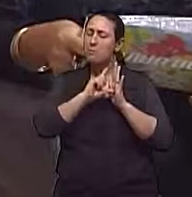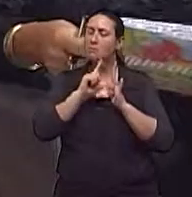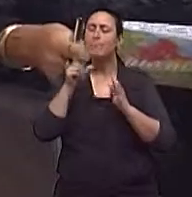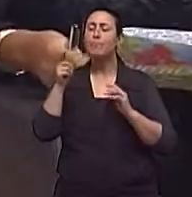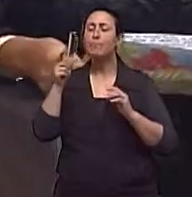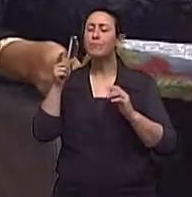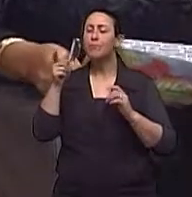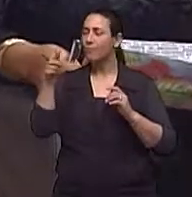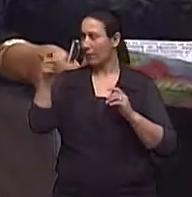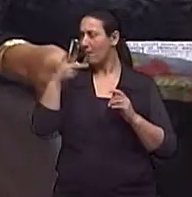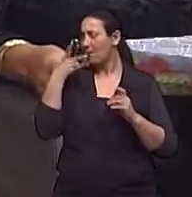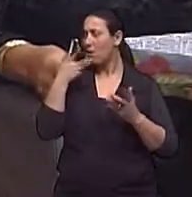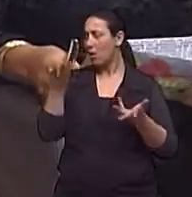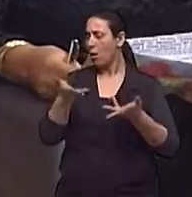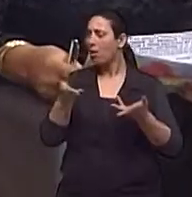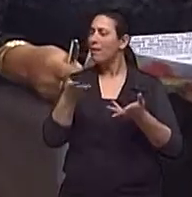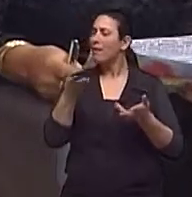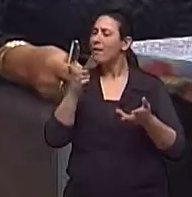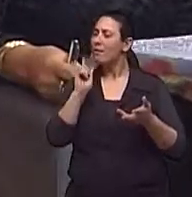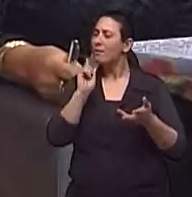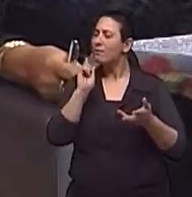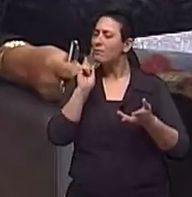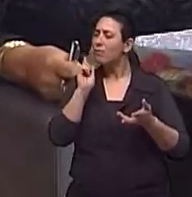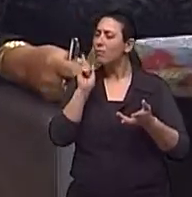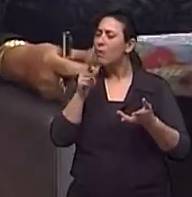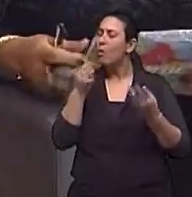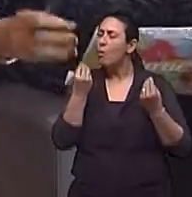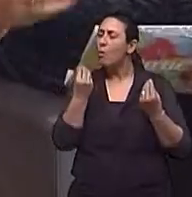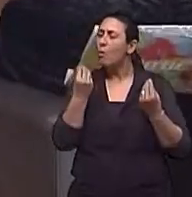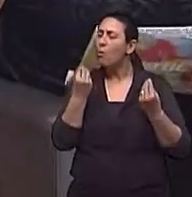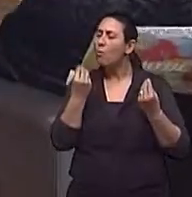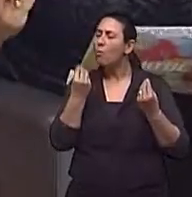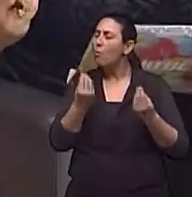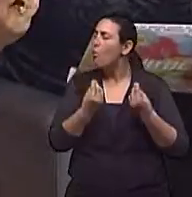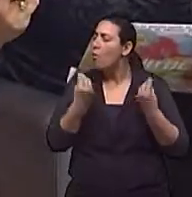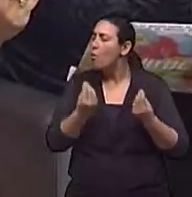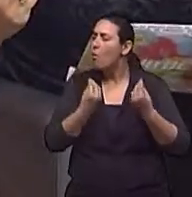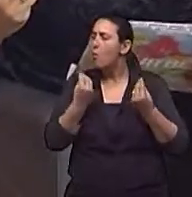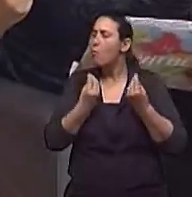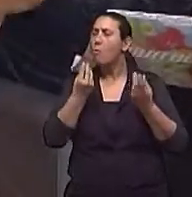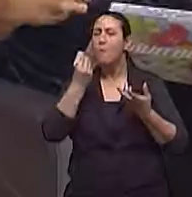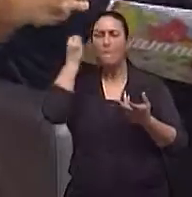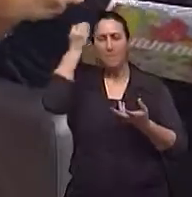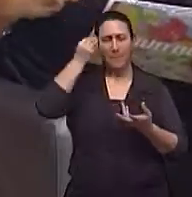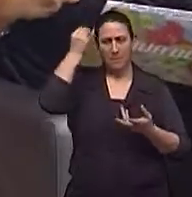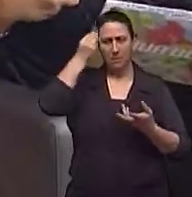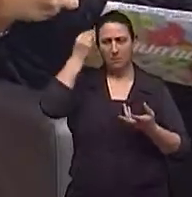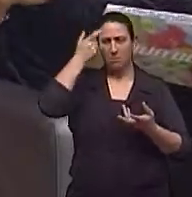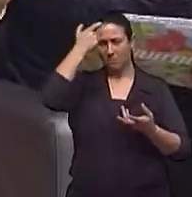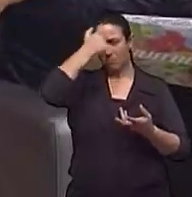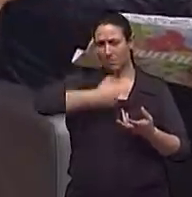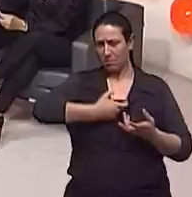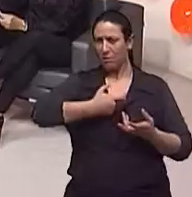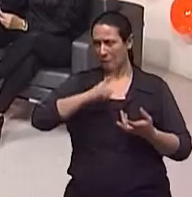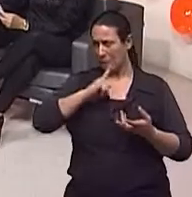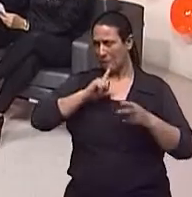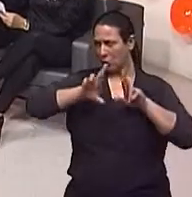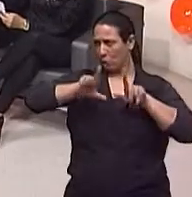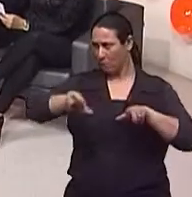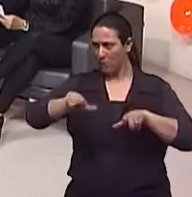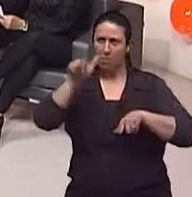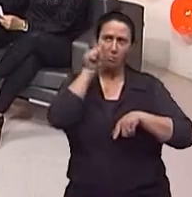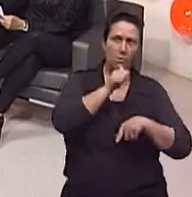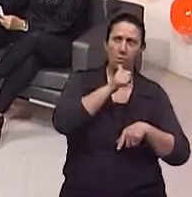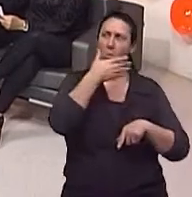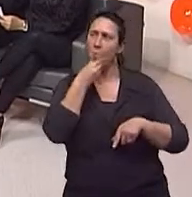para a nossa convidada a questão de do psíquico tem diferença do aparelho psíquico